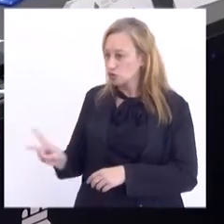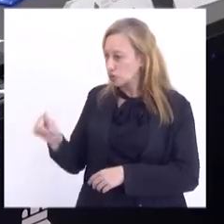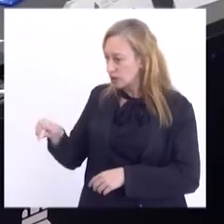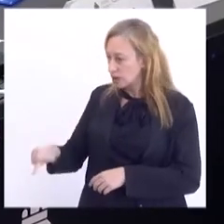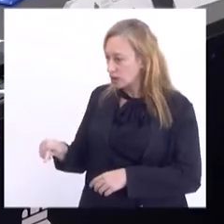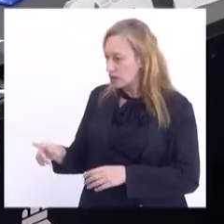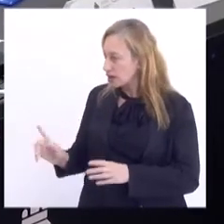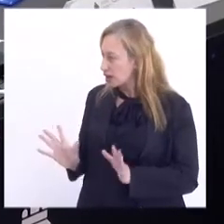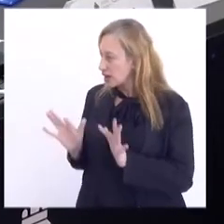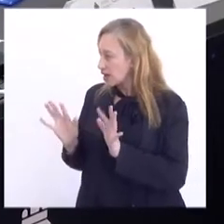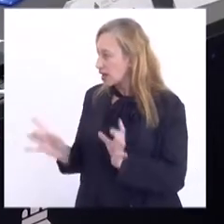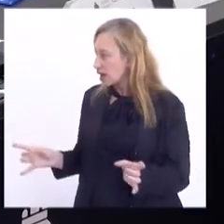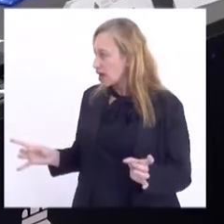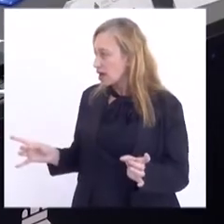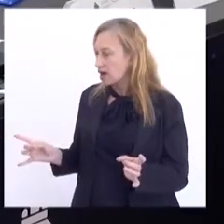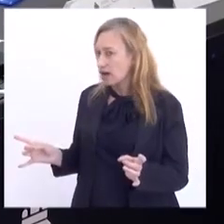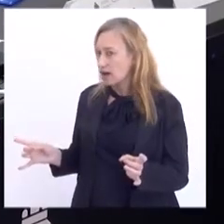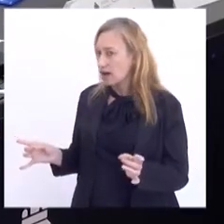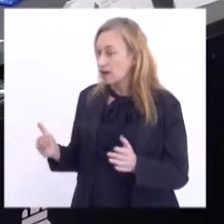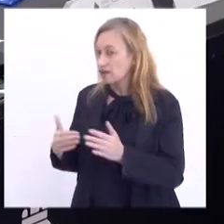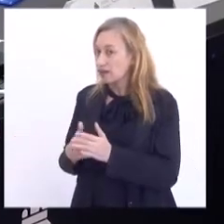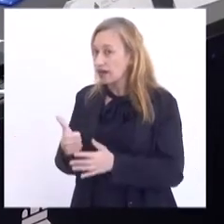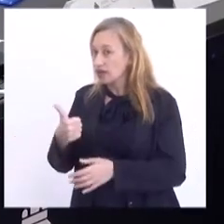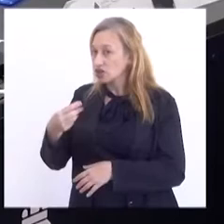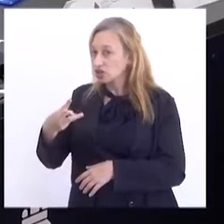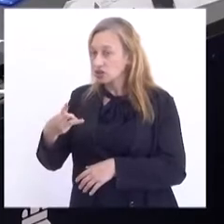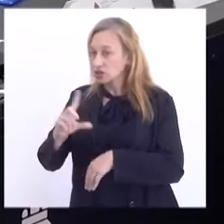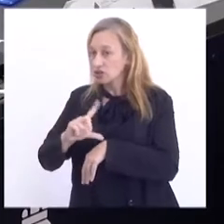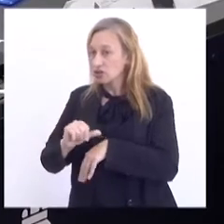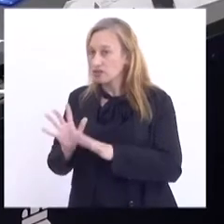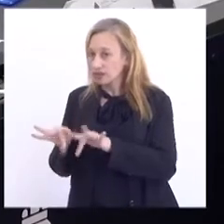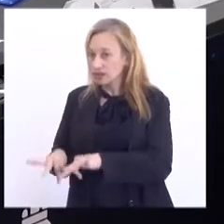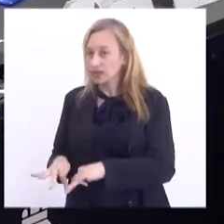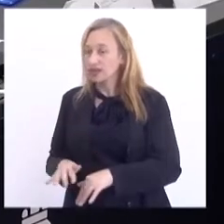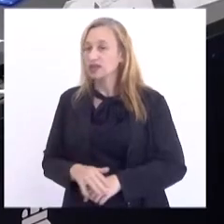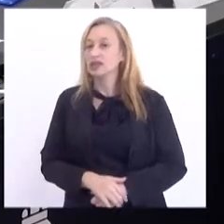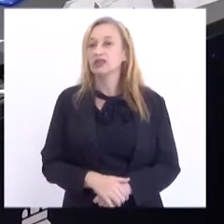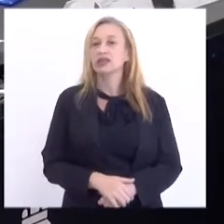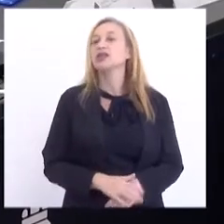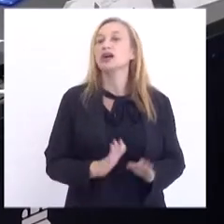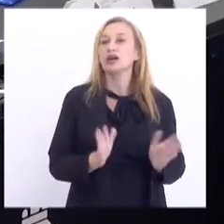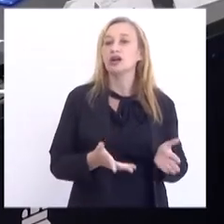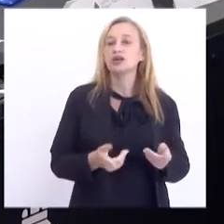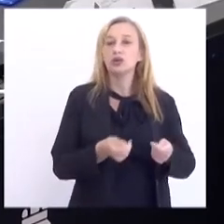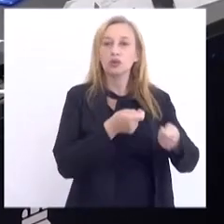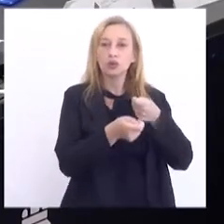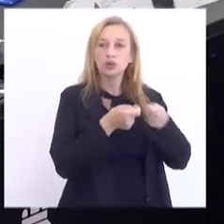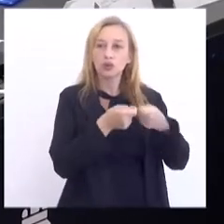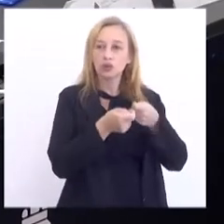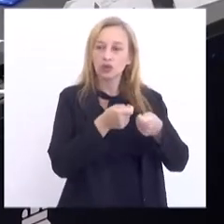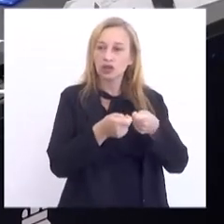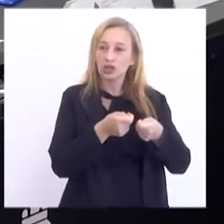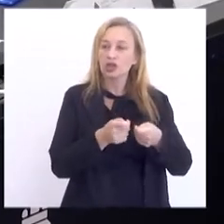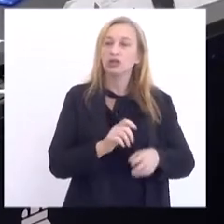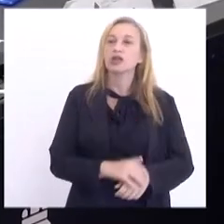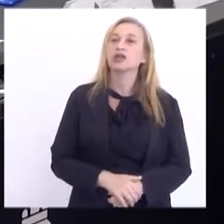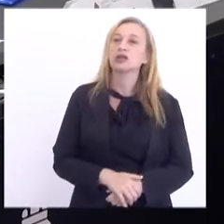às 13horas que quando a gente vai concluir que ia passar agora para Controladoria